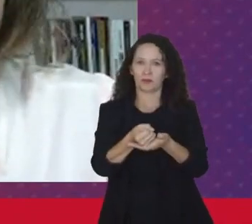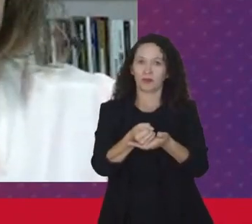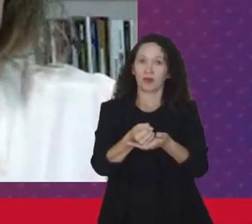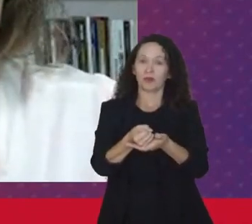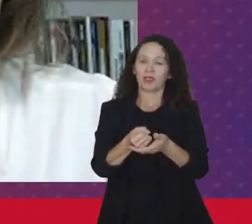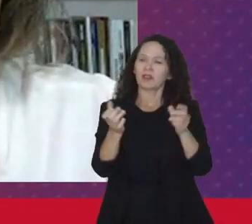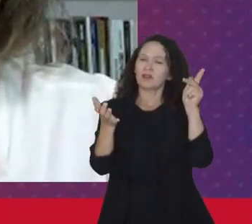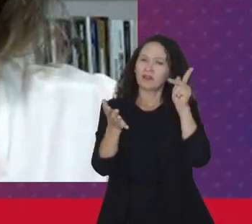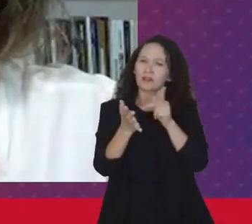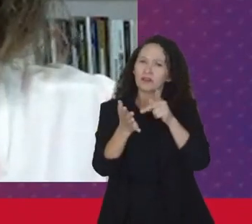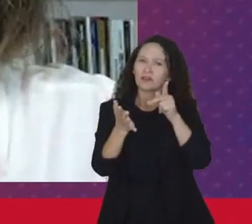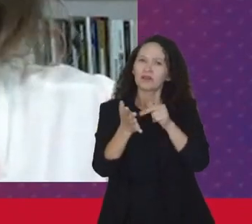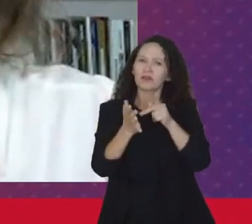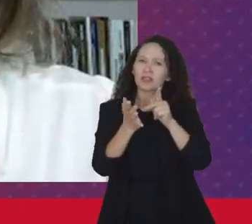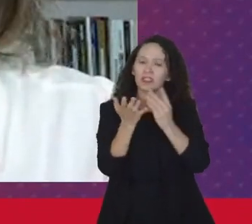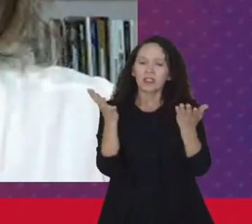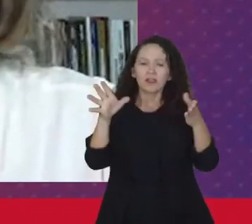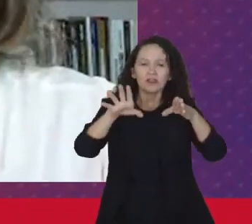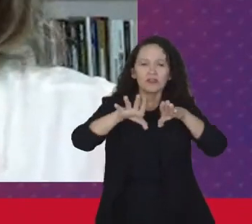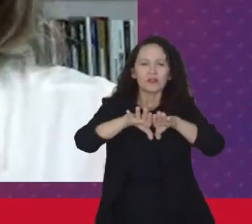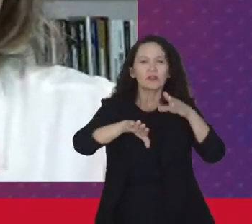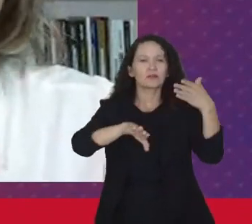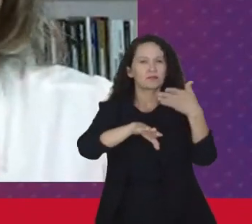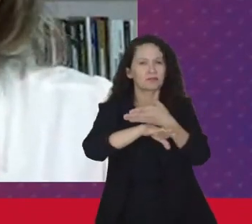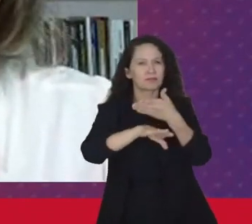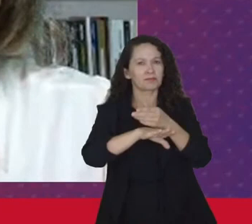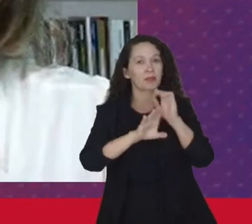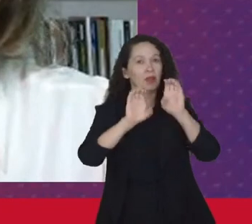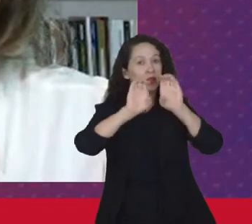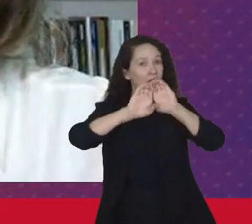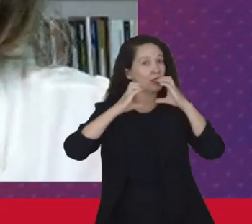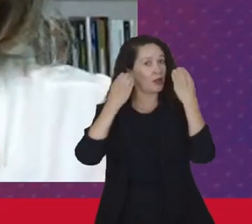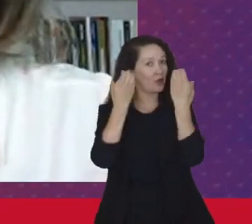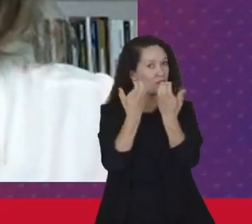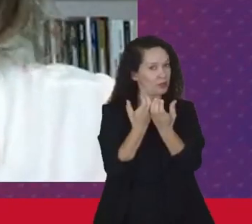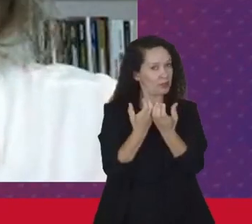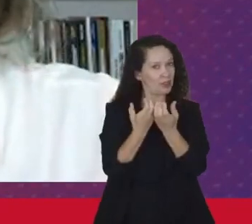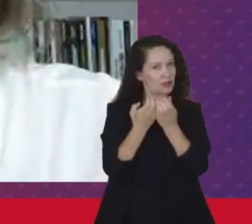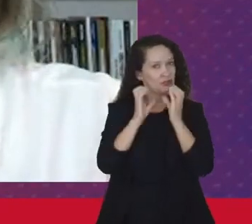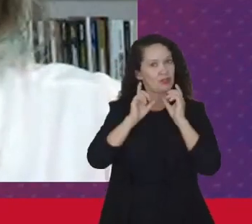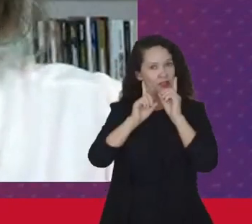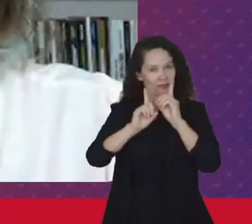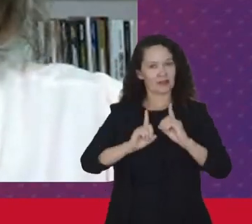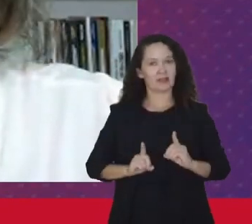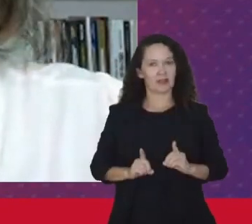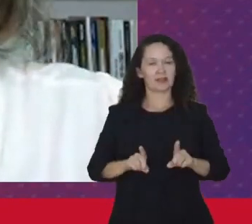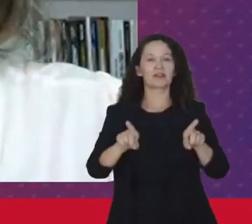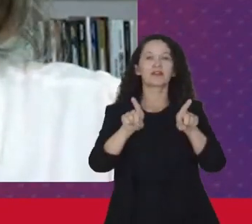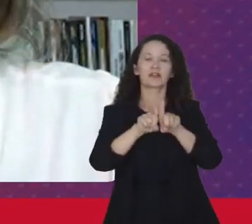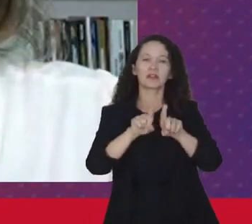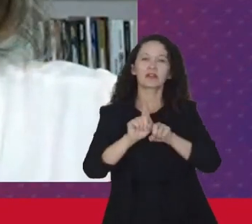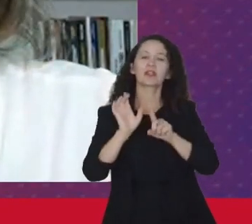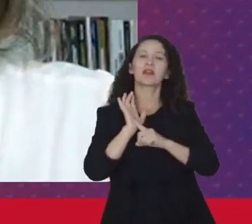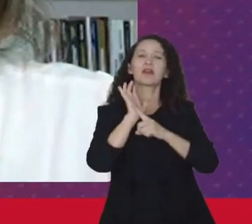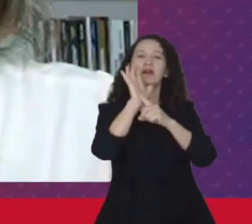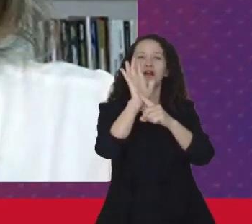sua efetiva inclusão e participação na comunidade em que vive, e que sejam também